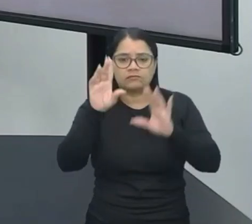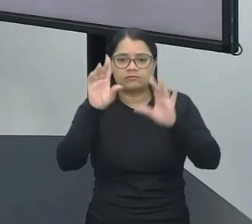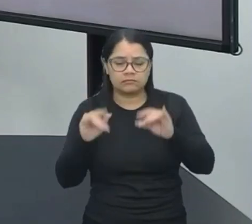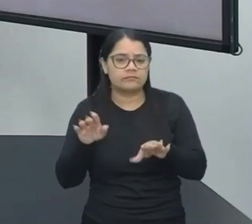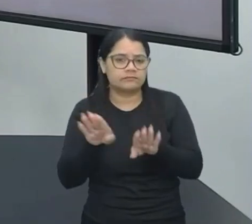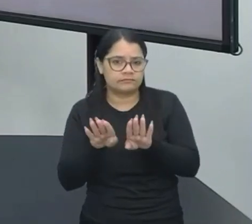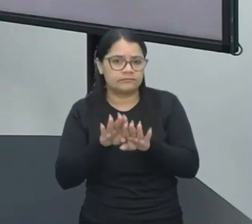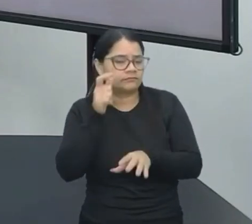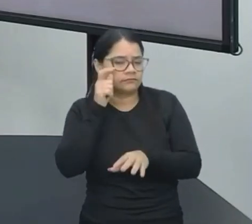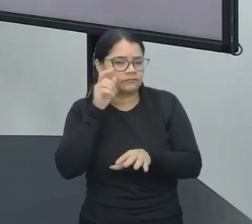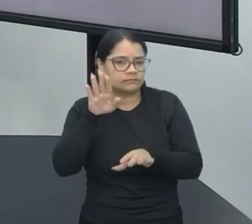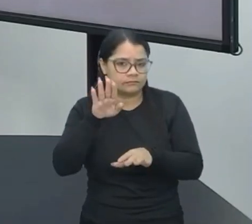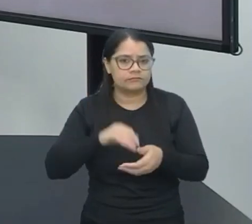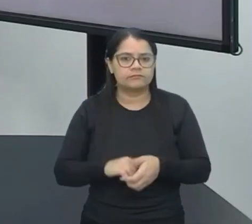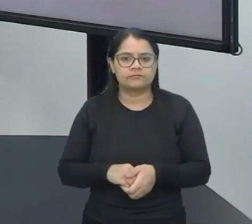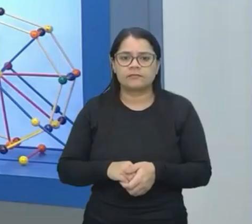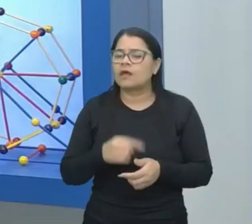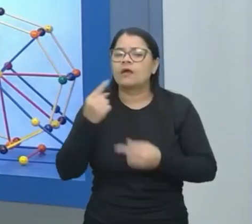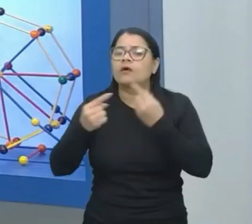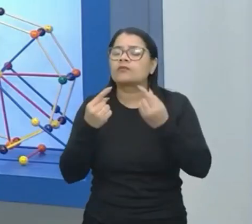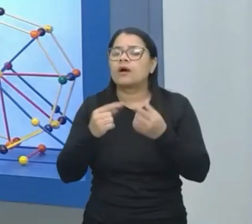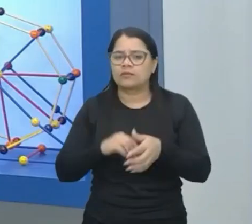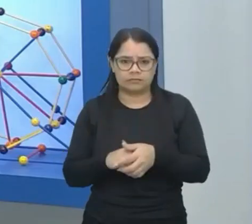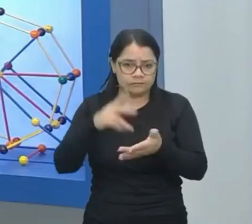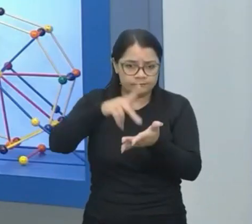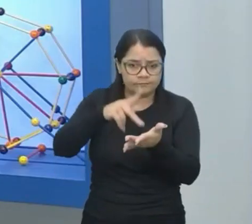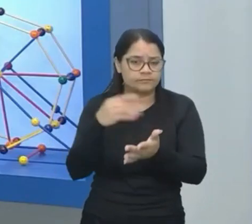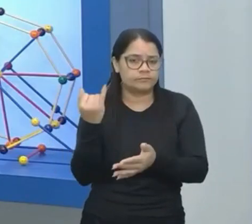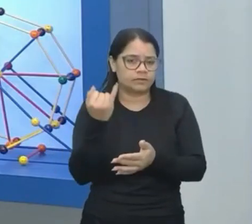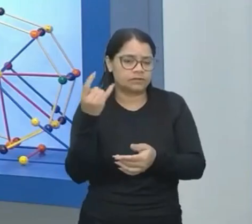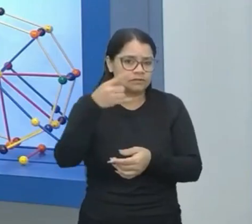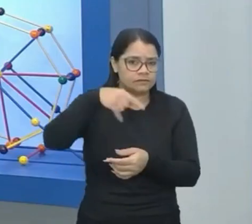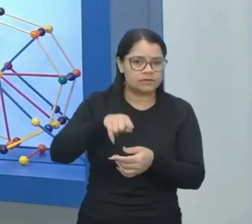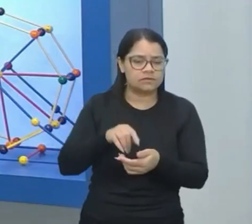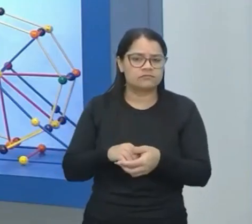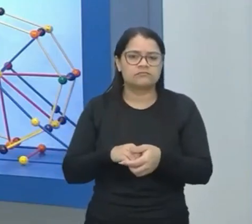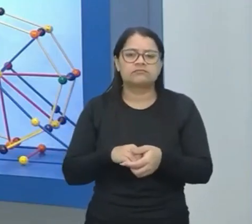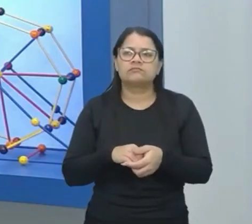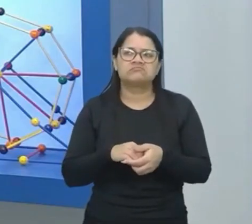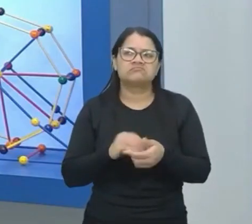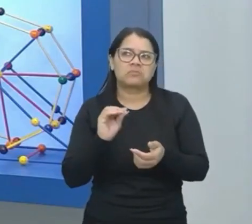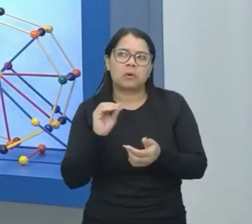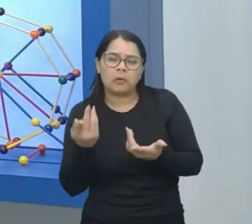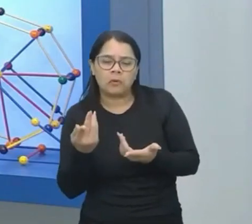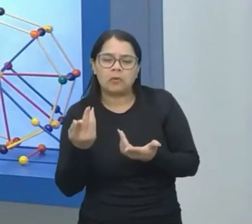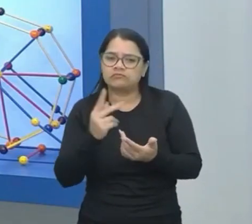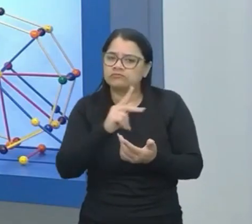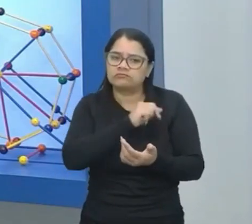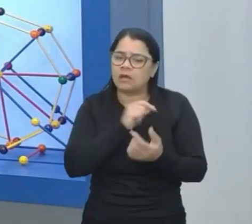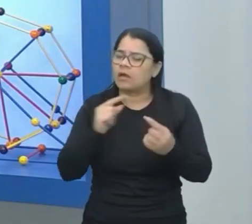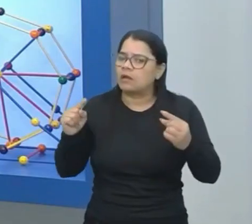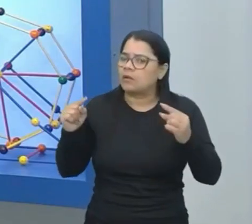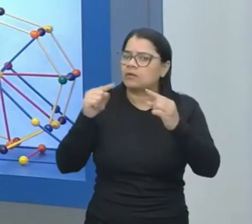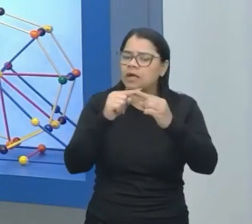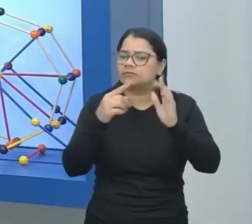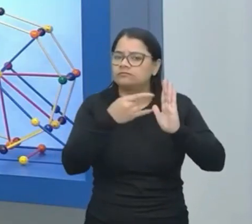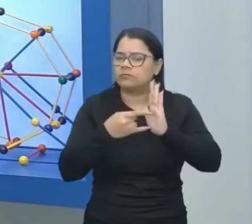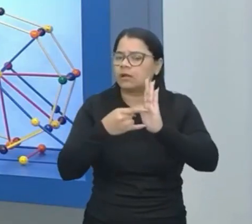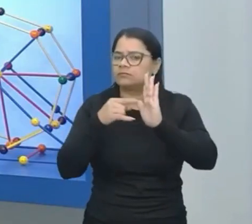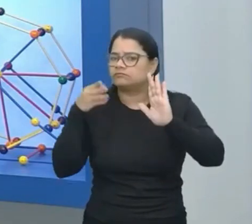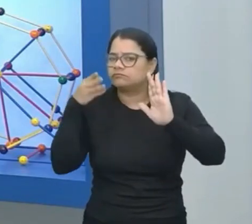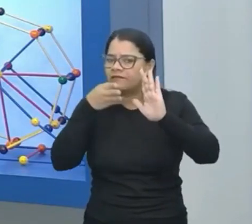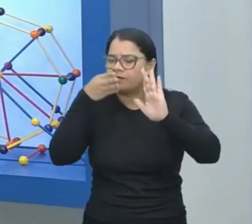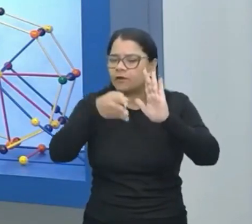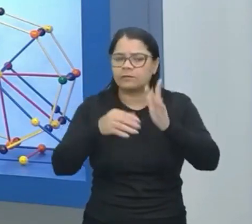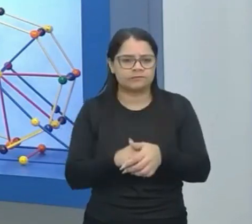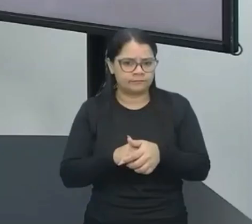também interessante. Qual é a real importância de você estar ou o seu estudante está logado na plataforma? É que se